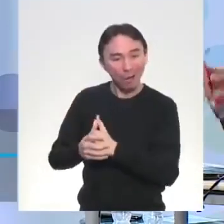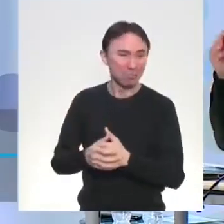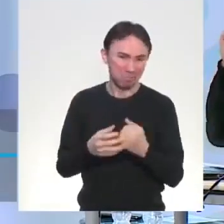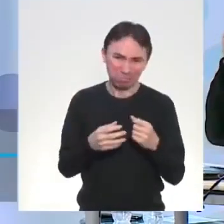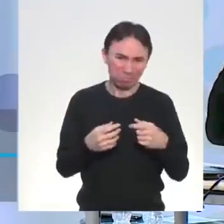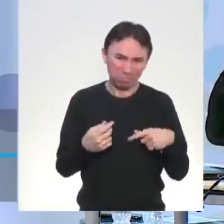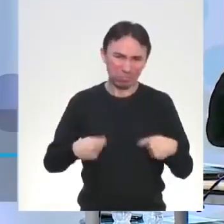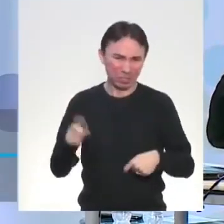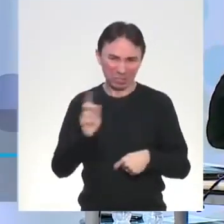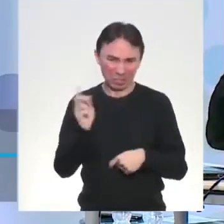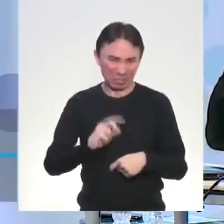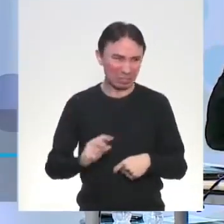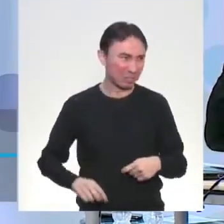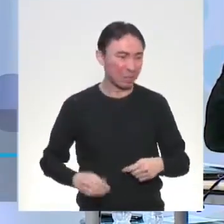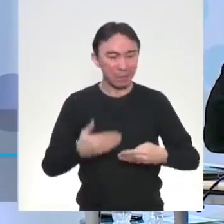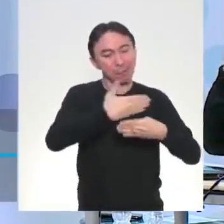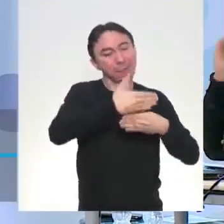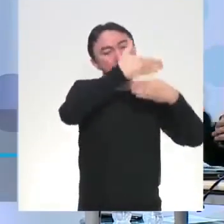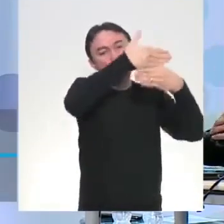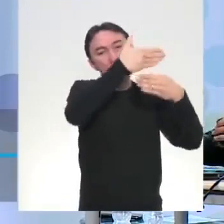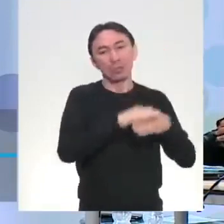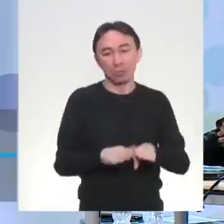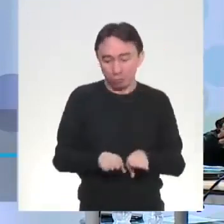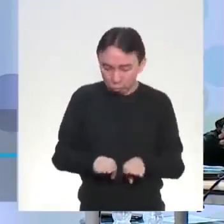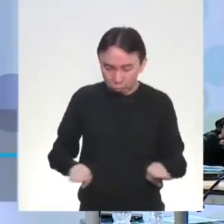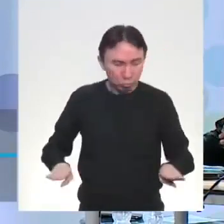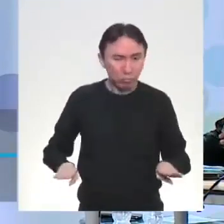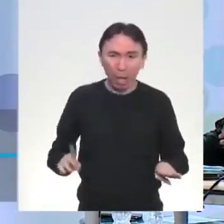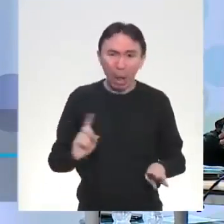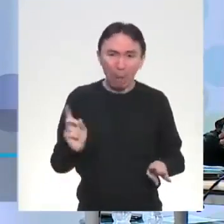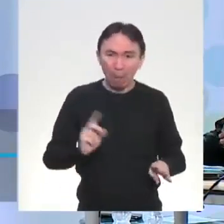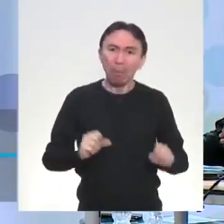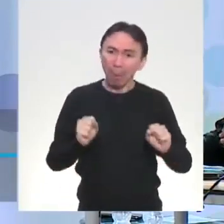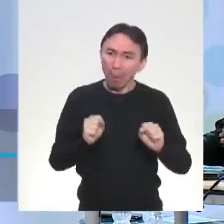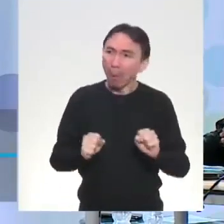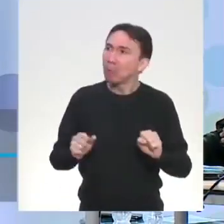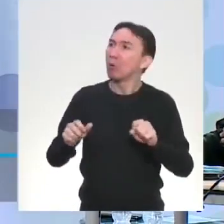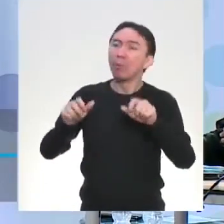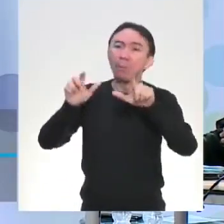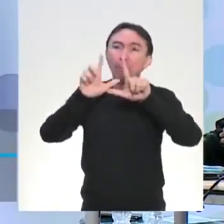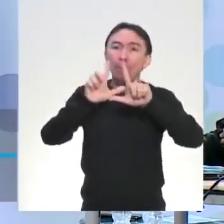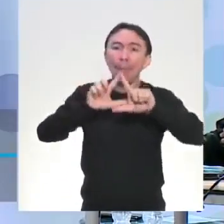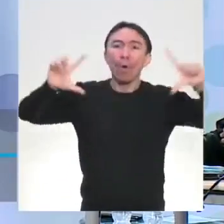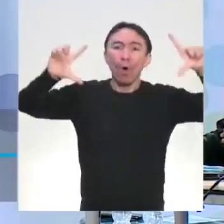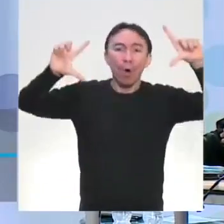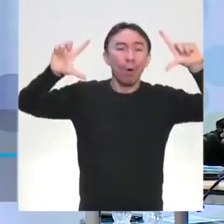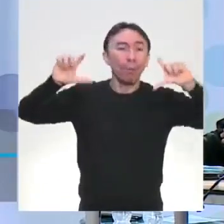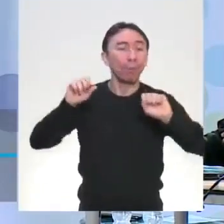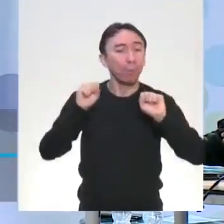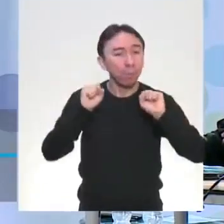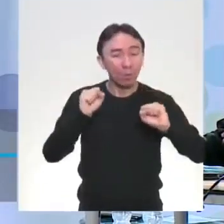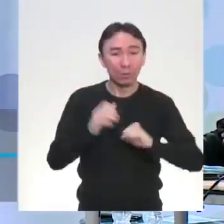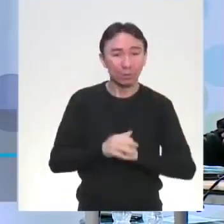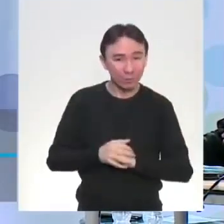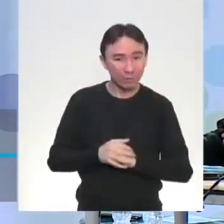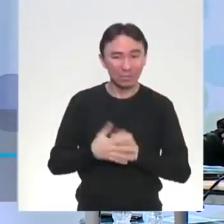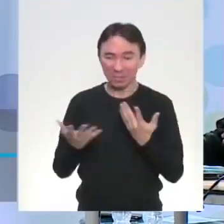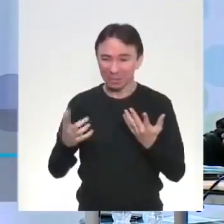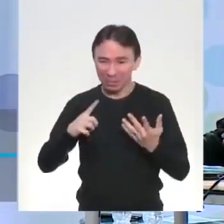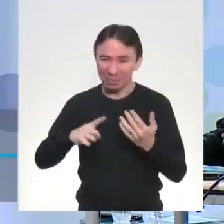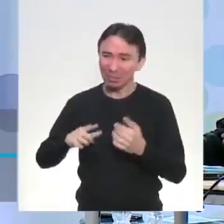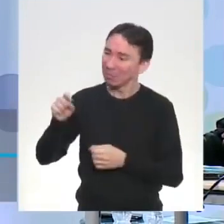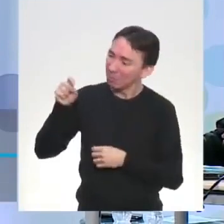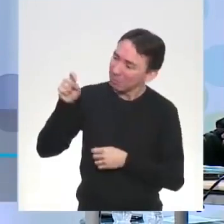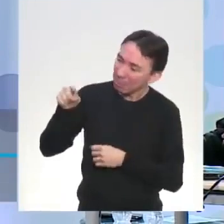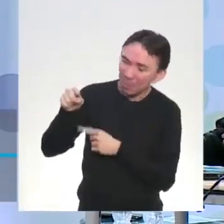chão, pode ser um espaço no ar, ali, né? Então, o ponto, por ser um conceito assim primitivo, bem primitivo, e uma coisa difícil